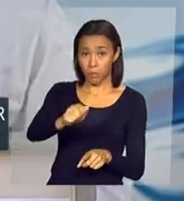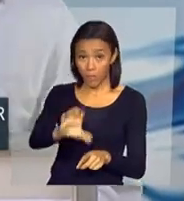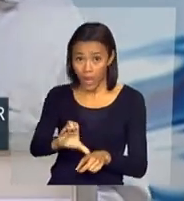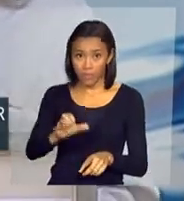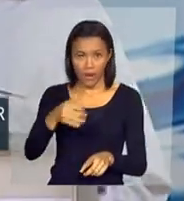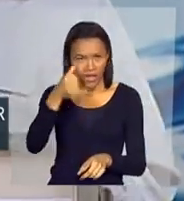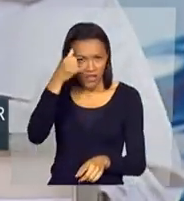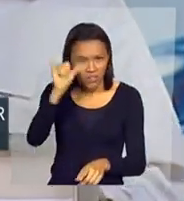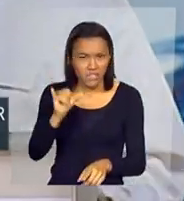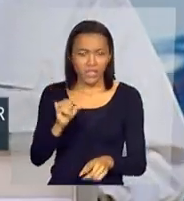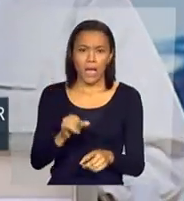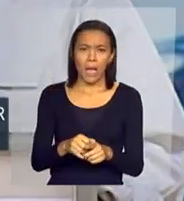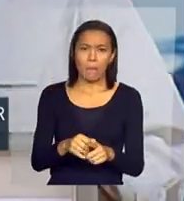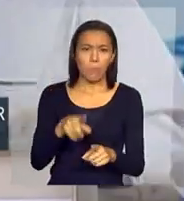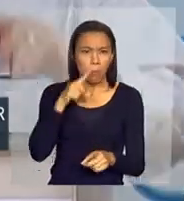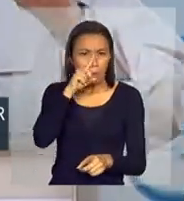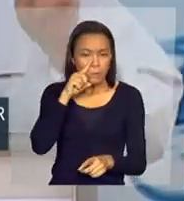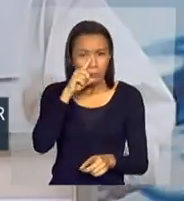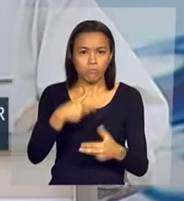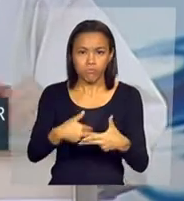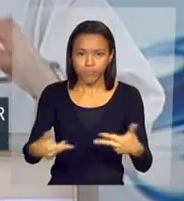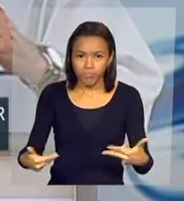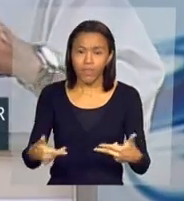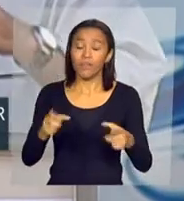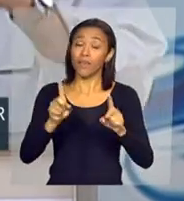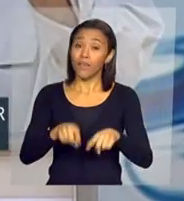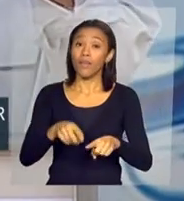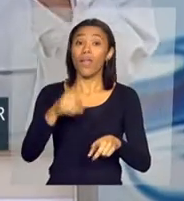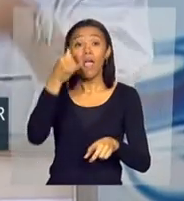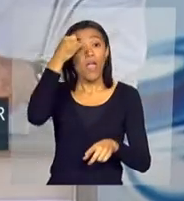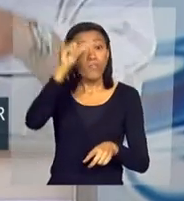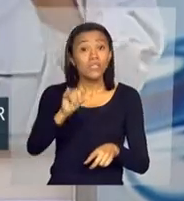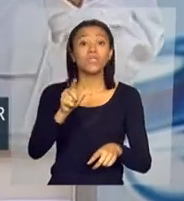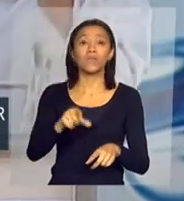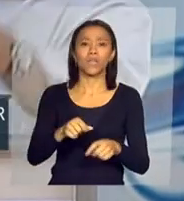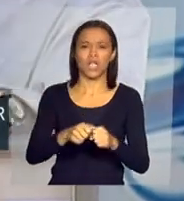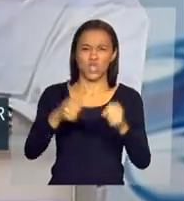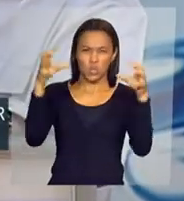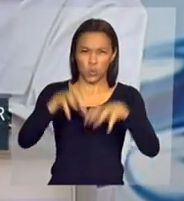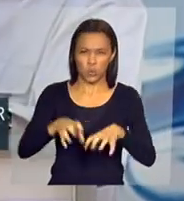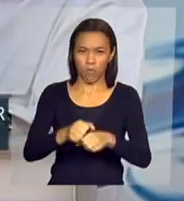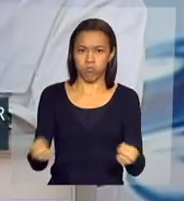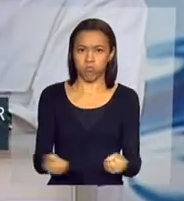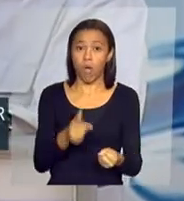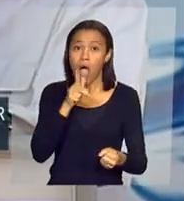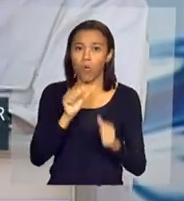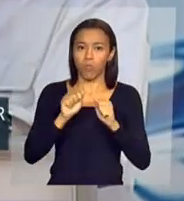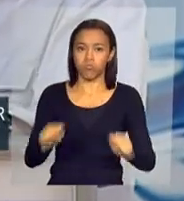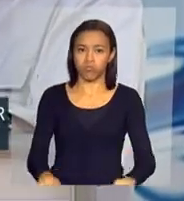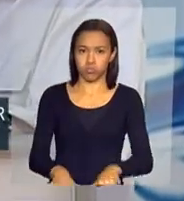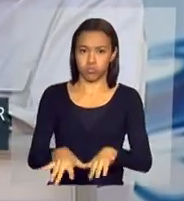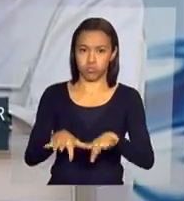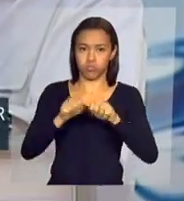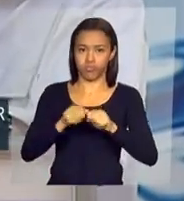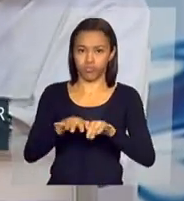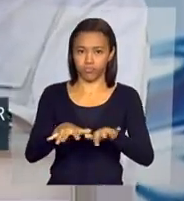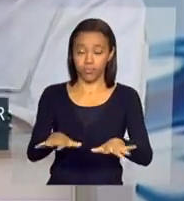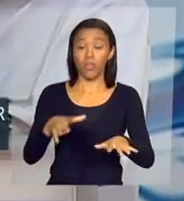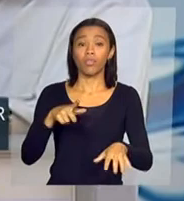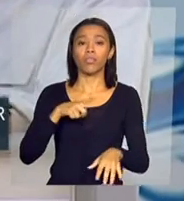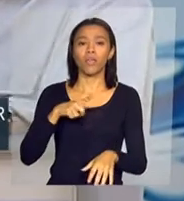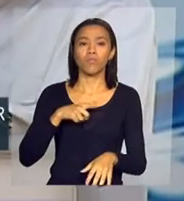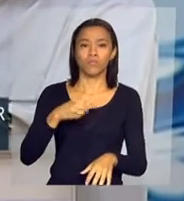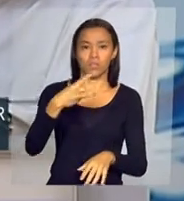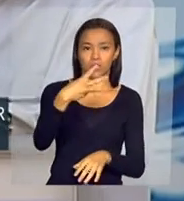que também desenvolve e que também evita as cheias, as enchentes, nós temos